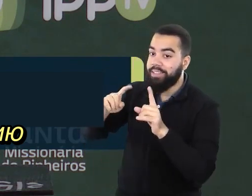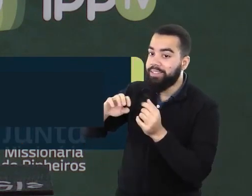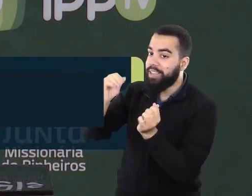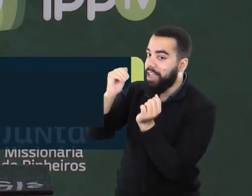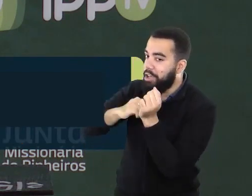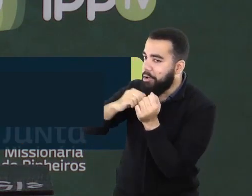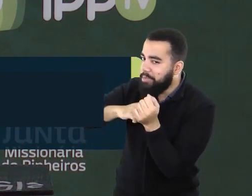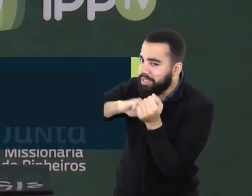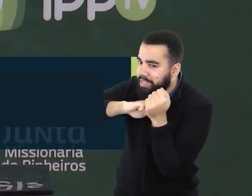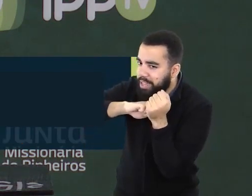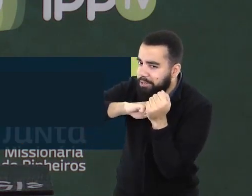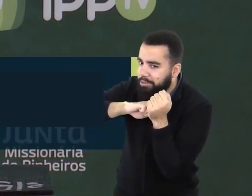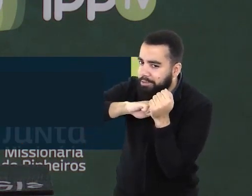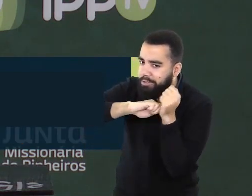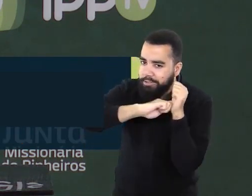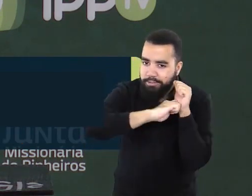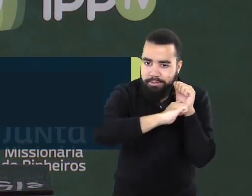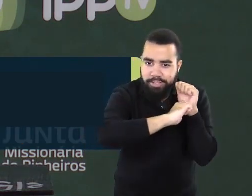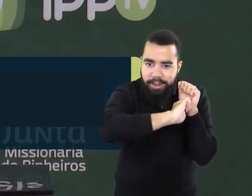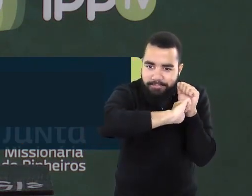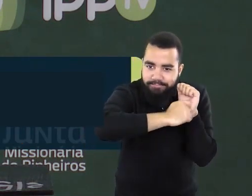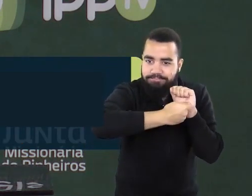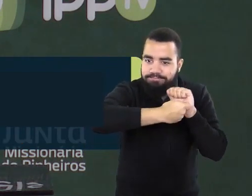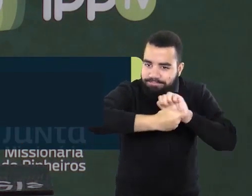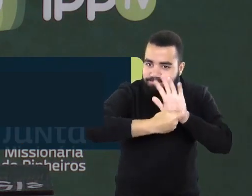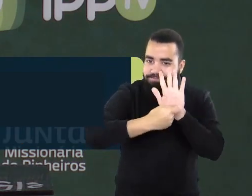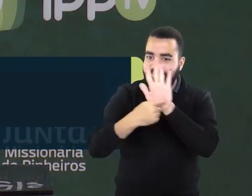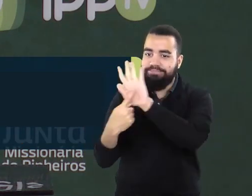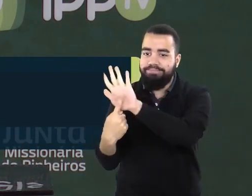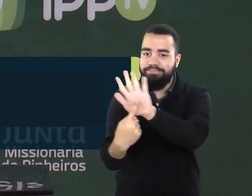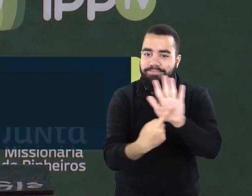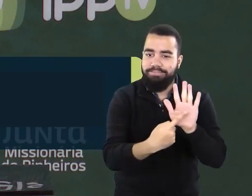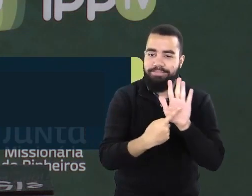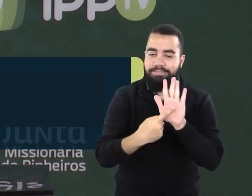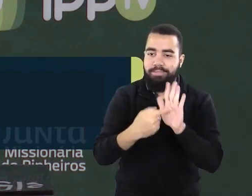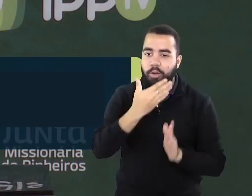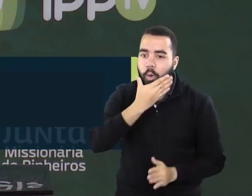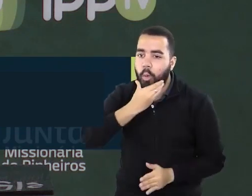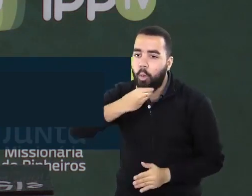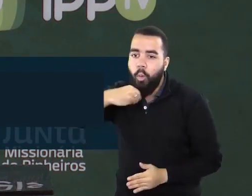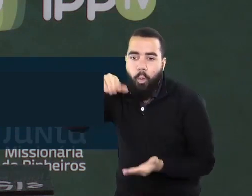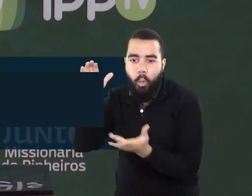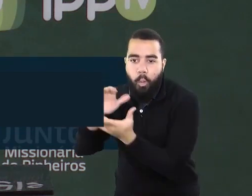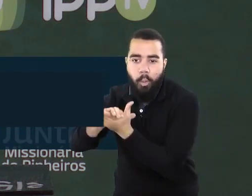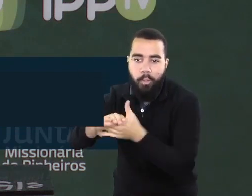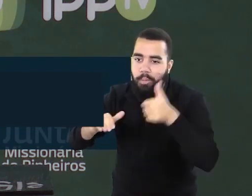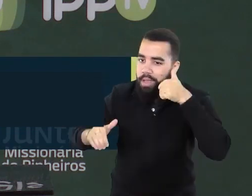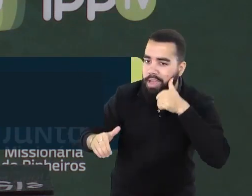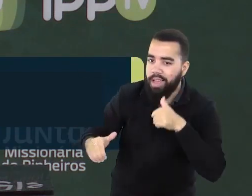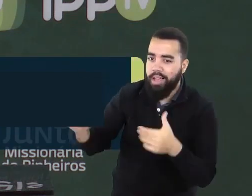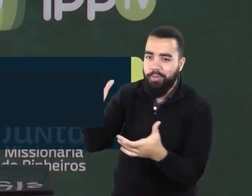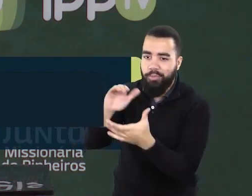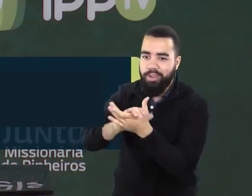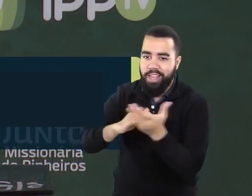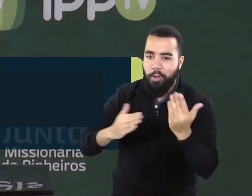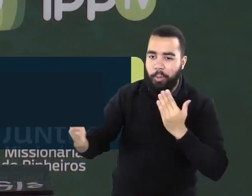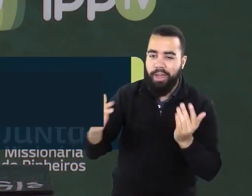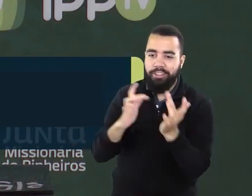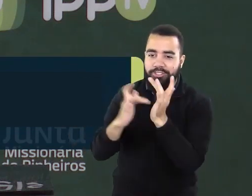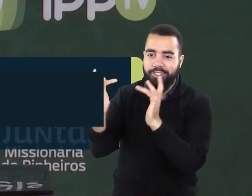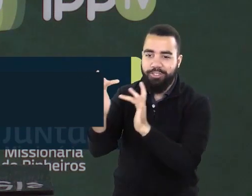igreja. Não obstante, vós, cada um de per si, também ame a própria esposa, como a si